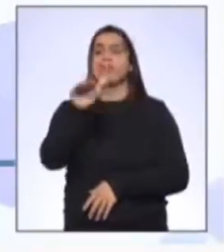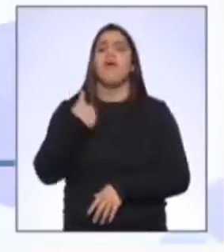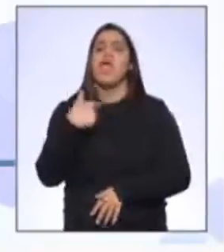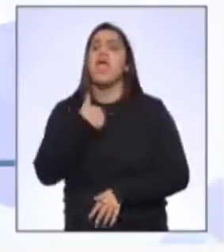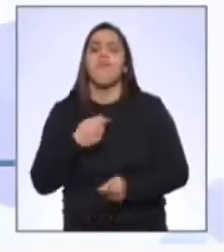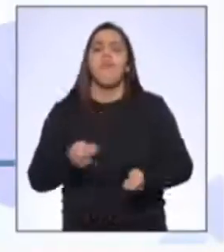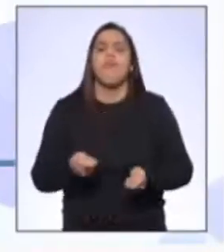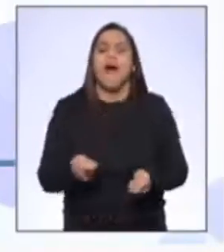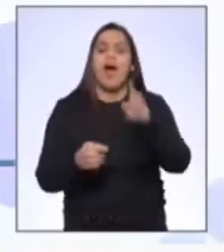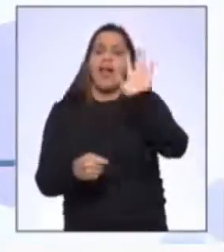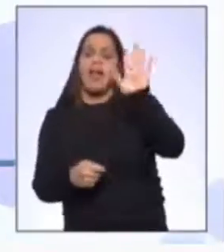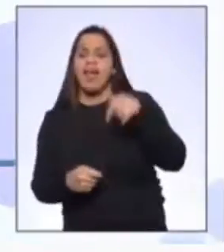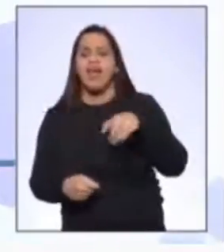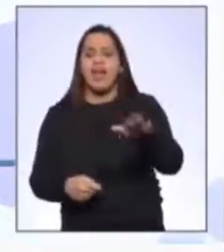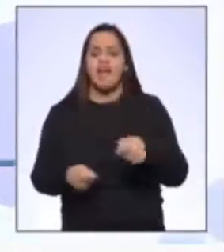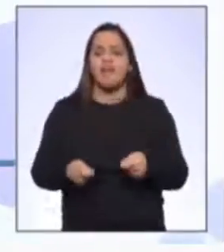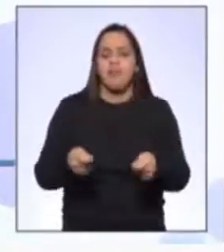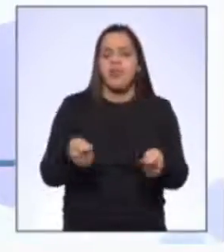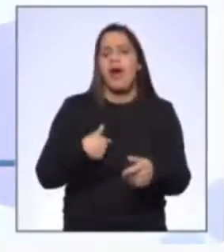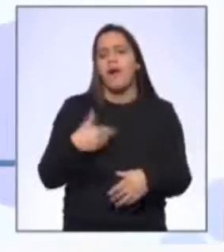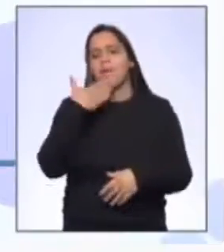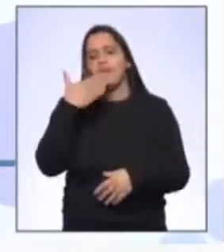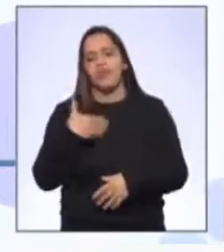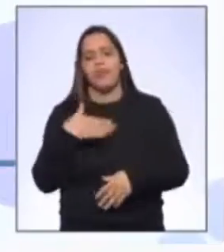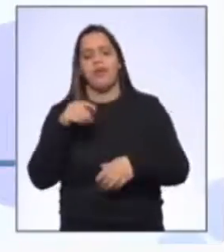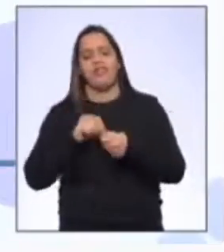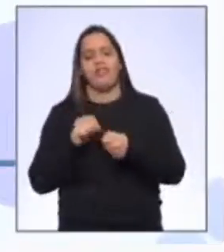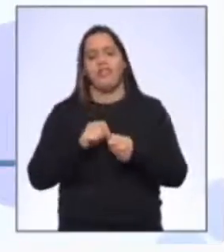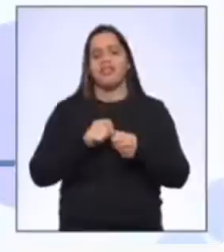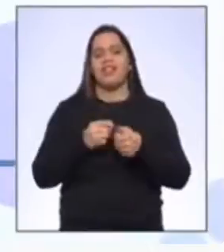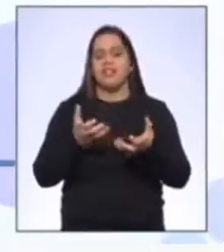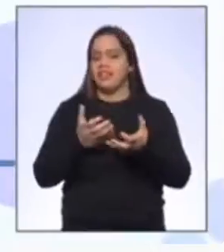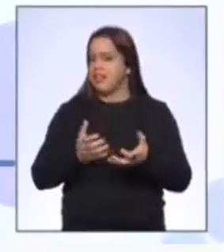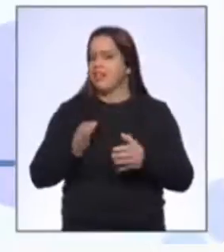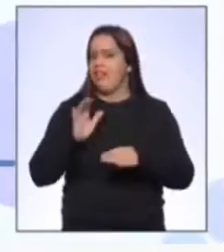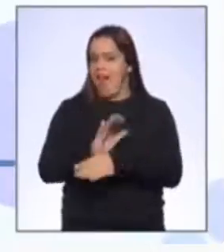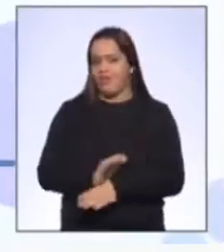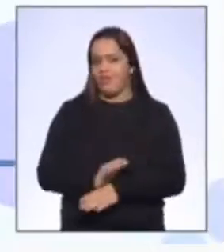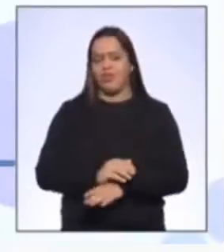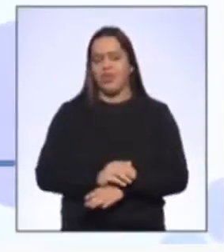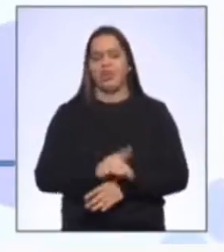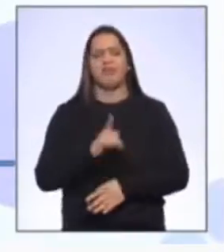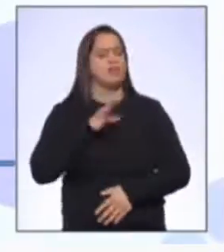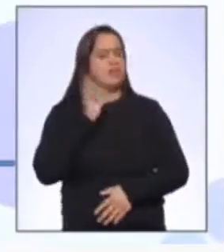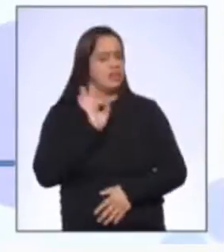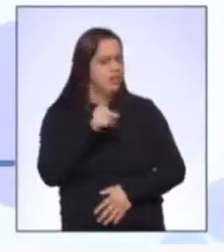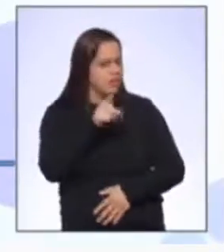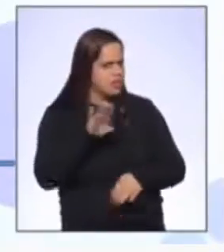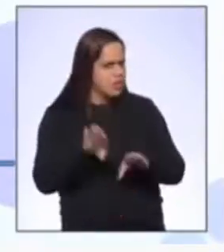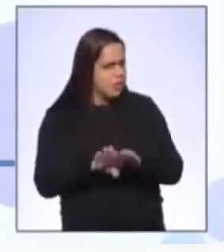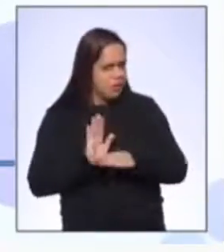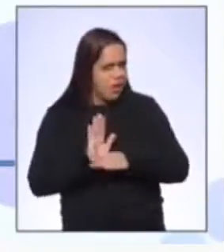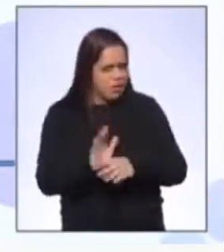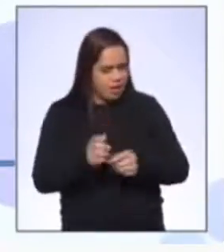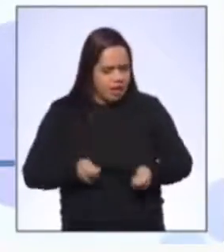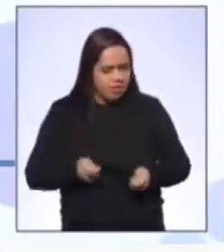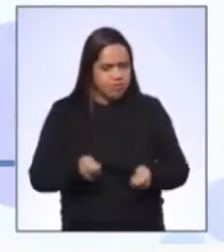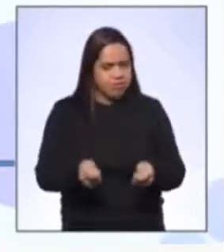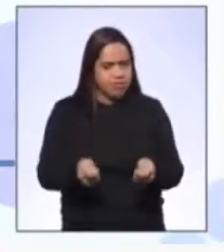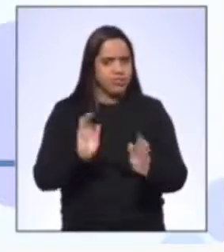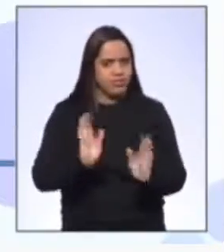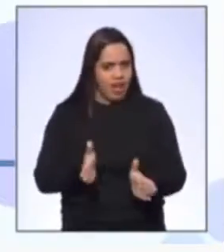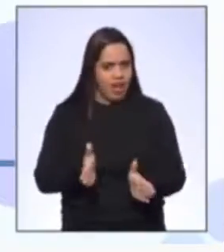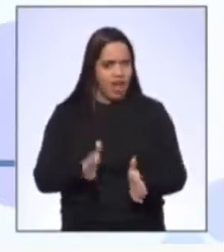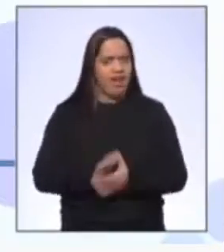dente empurrar deixa eu fazer isso e aí eu tenho certeza que vocês também já já empurraram a cadeira do colega